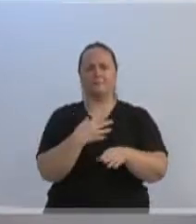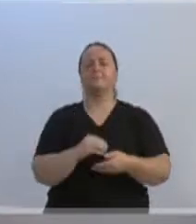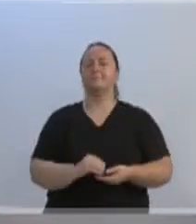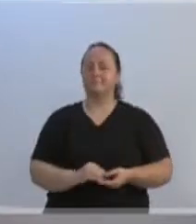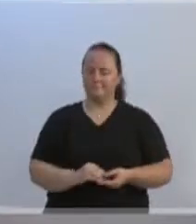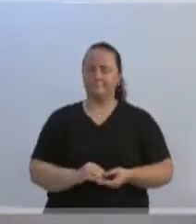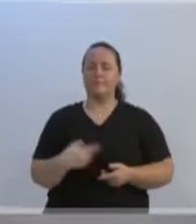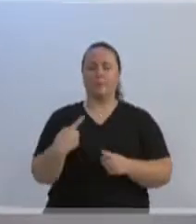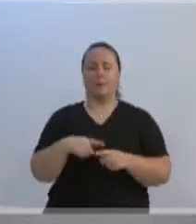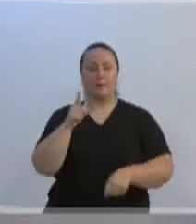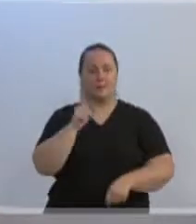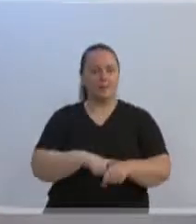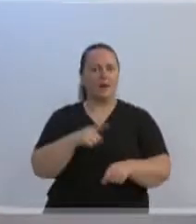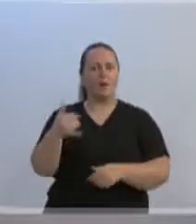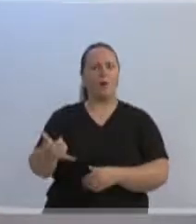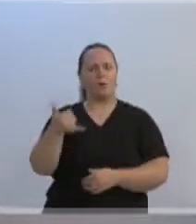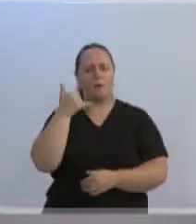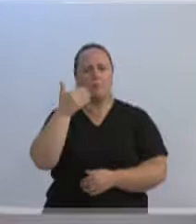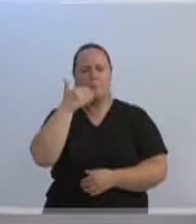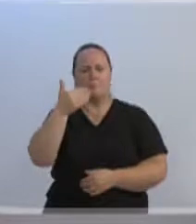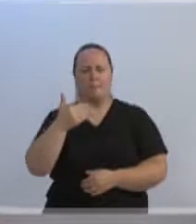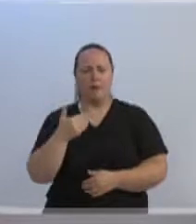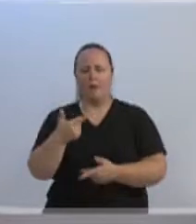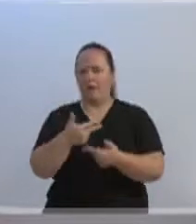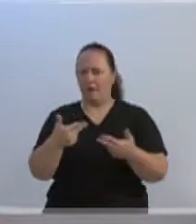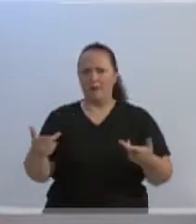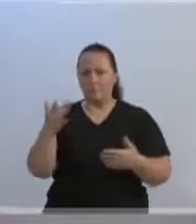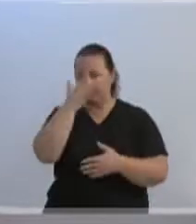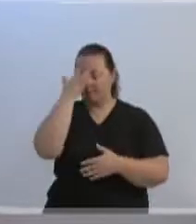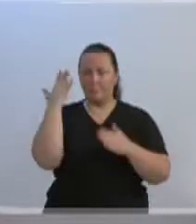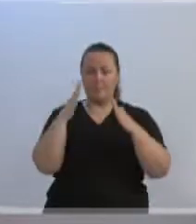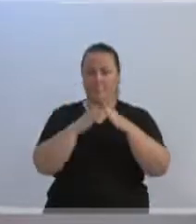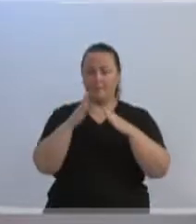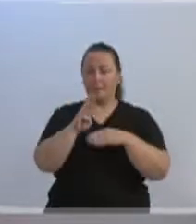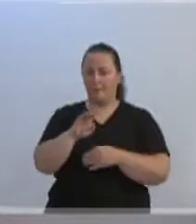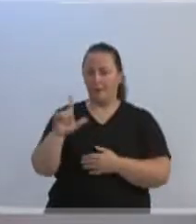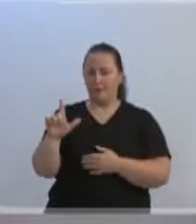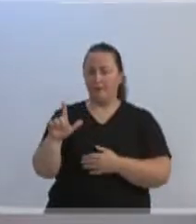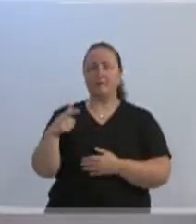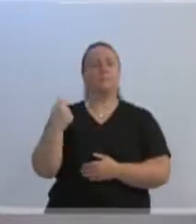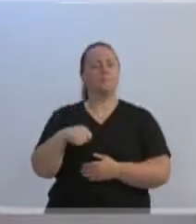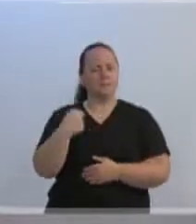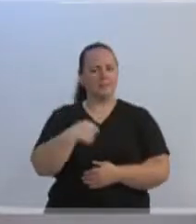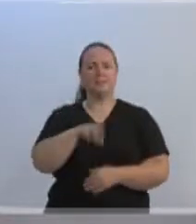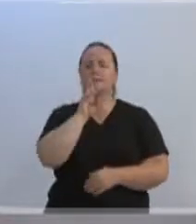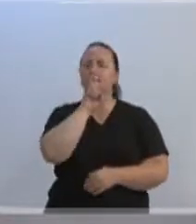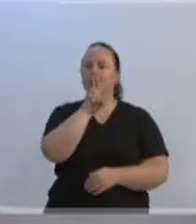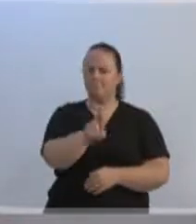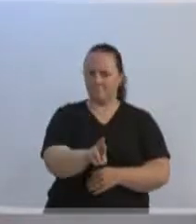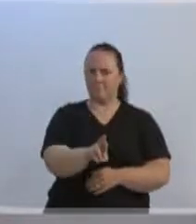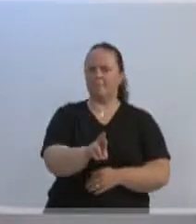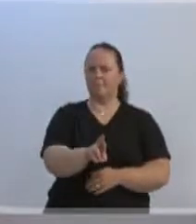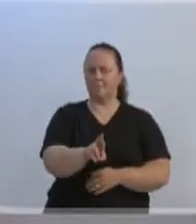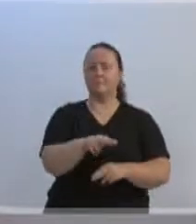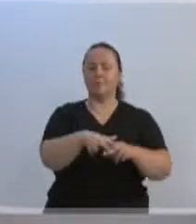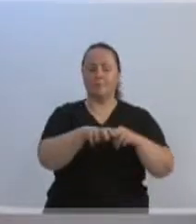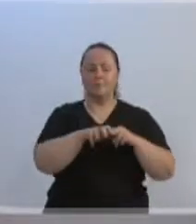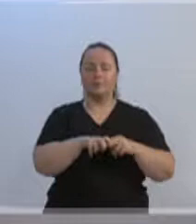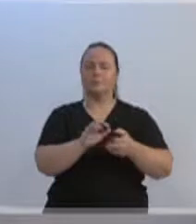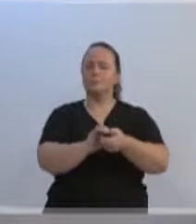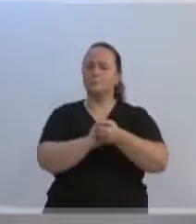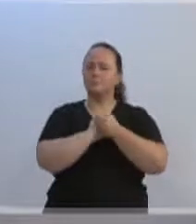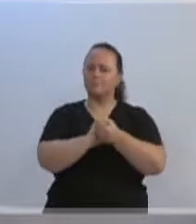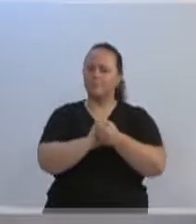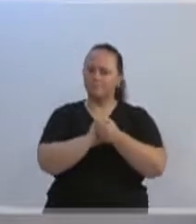quando recebe uma solicitação do nosso município e também precisa dar resposta por isso quero complementará